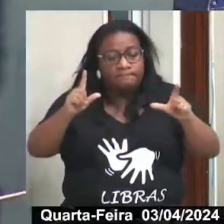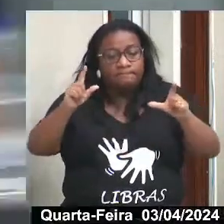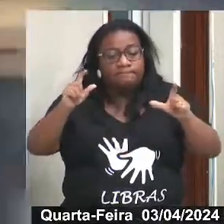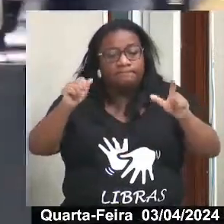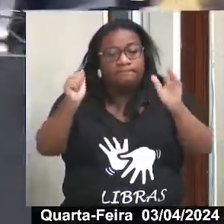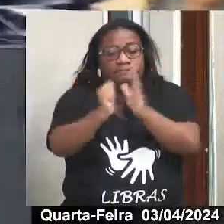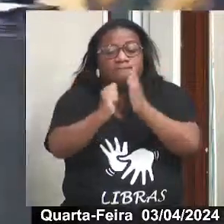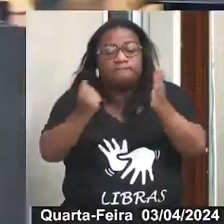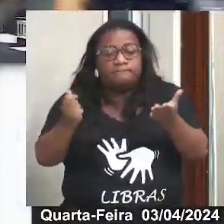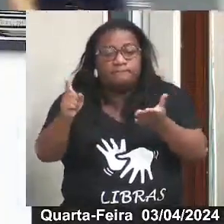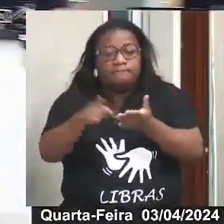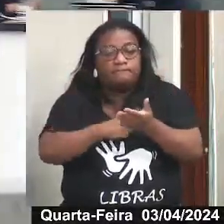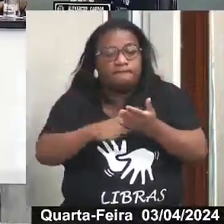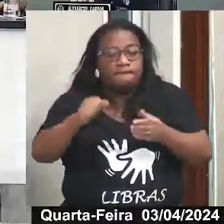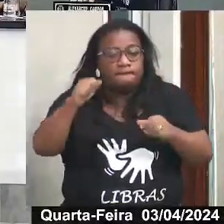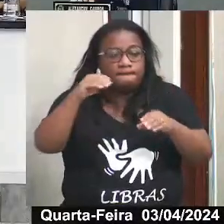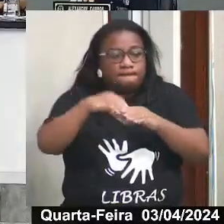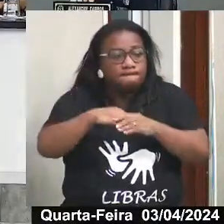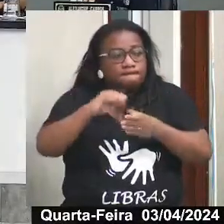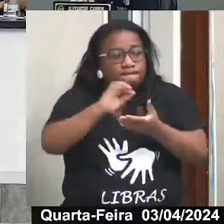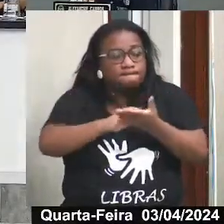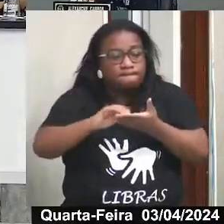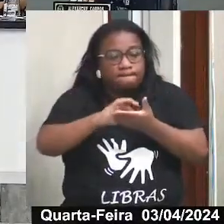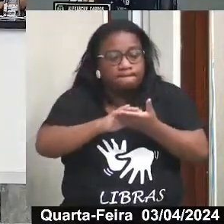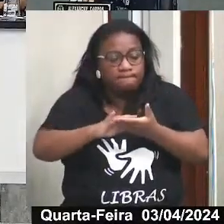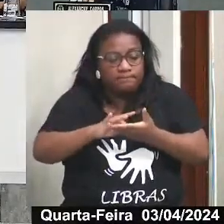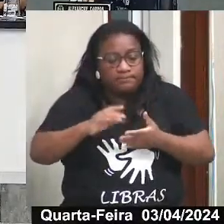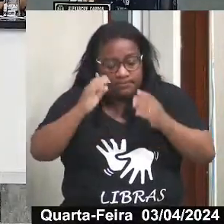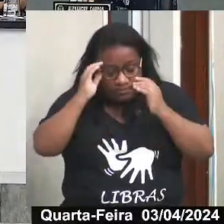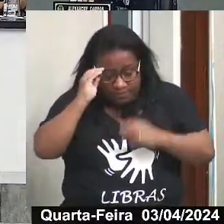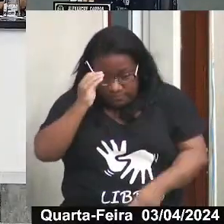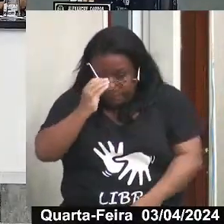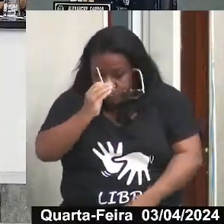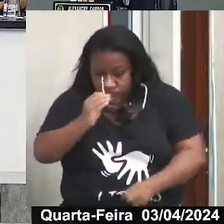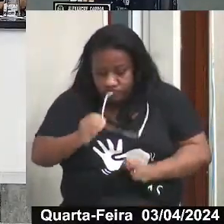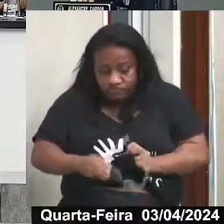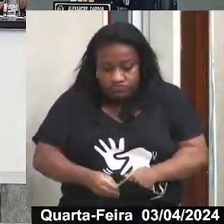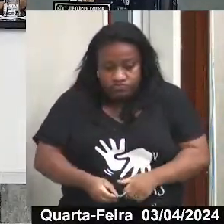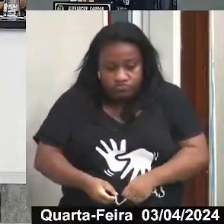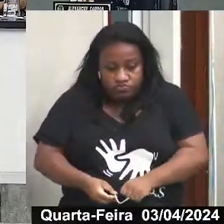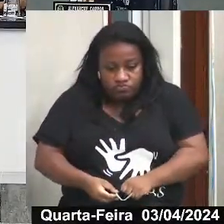Esta ata está em votação. Solicito aos senhores vereadores que registrem seus votos.